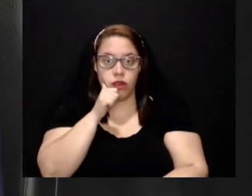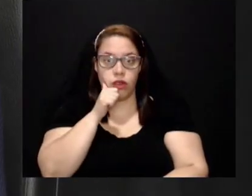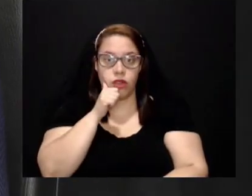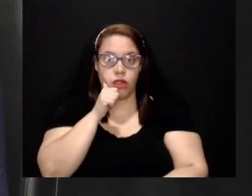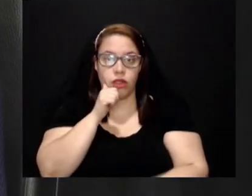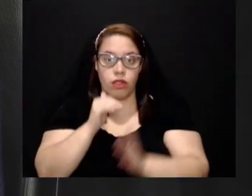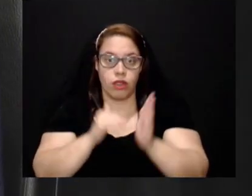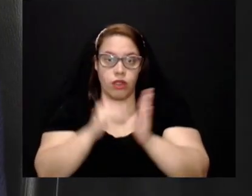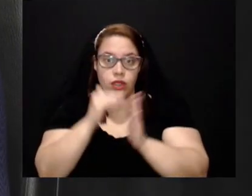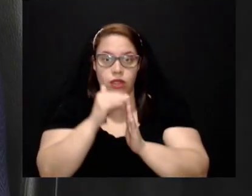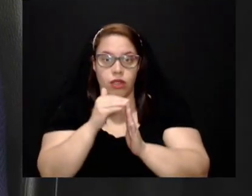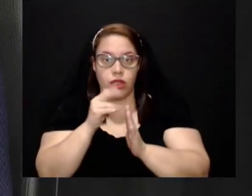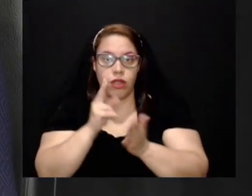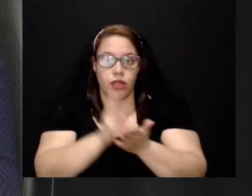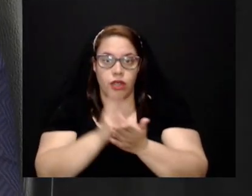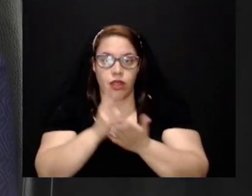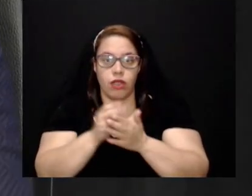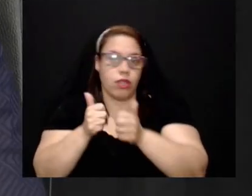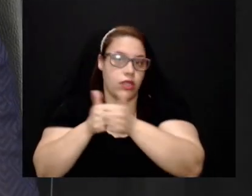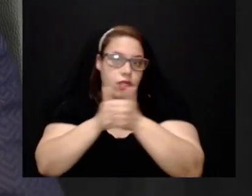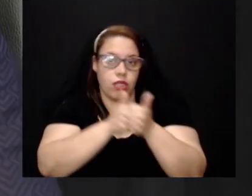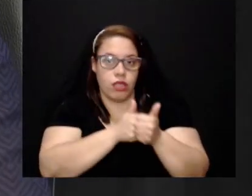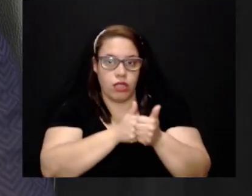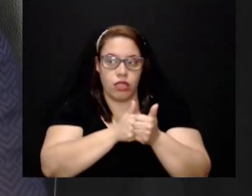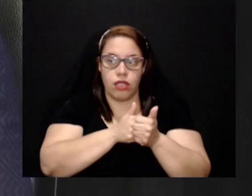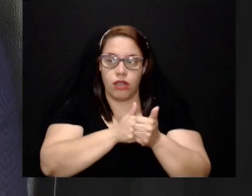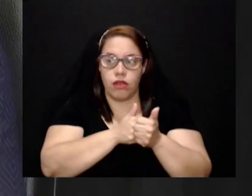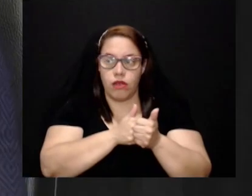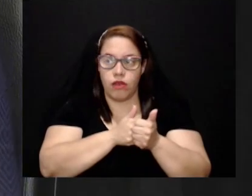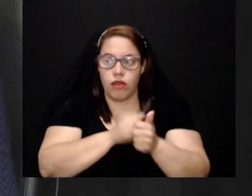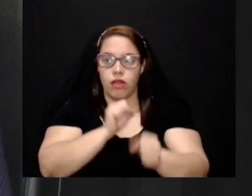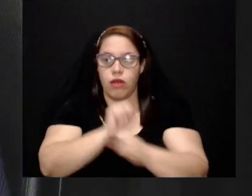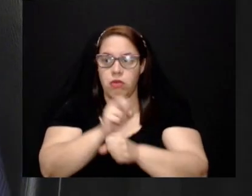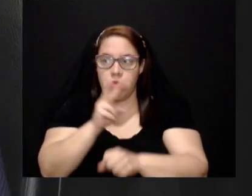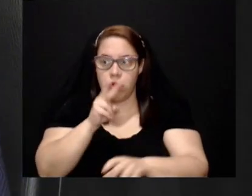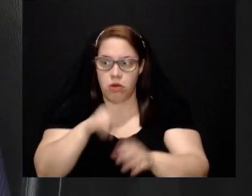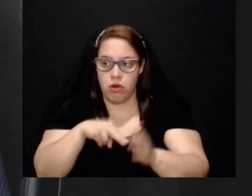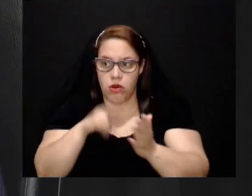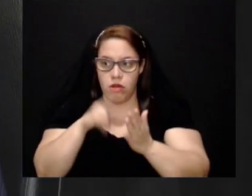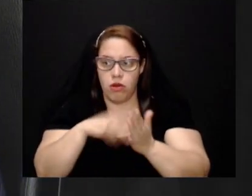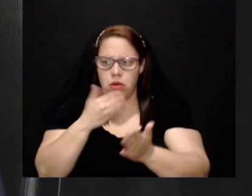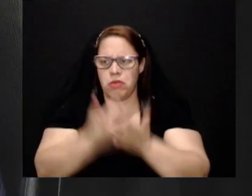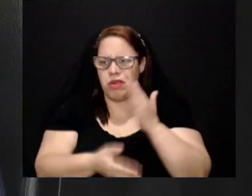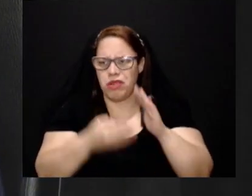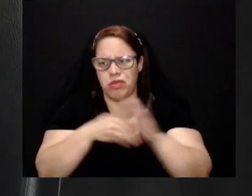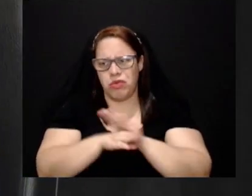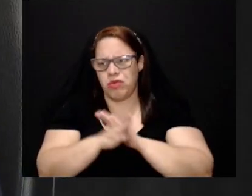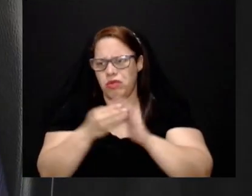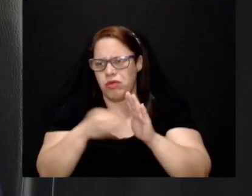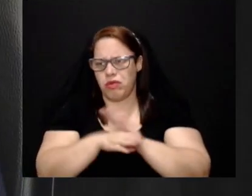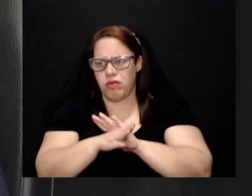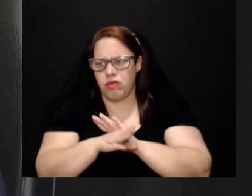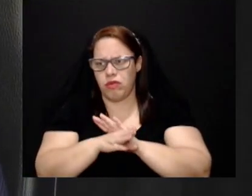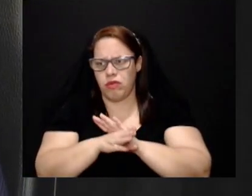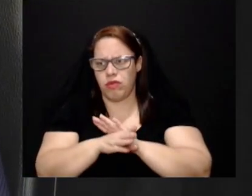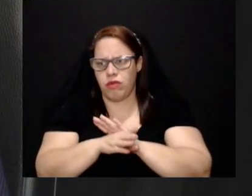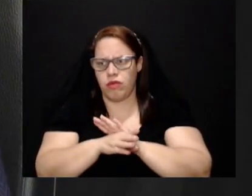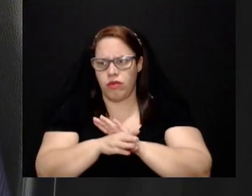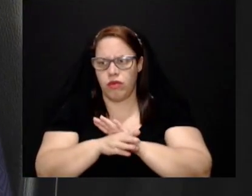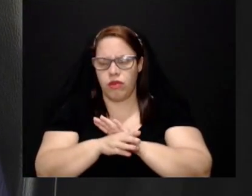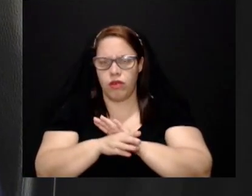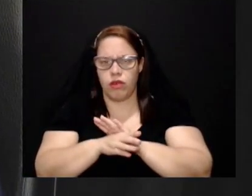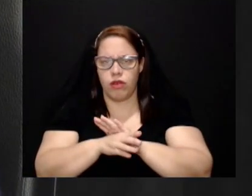e continuava acompanhando, porque já fazia um tempo e eu parei de olhar todo dia, perdi o hábito. E ela falou assim, olha, fica de olho porque chamaram os